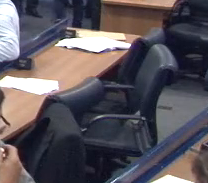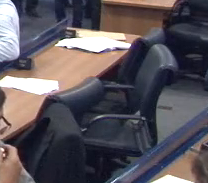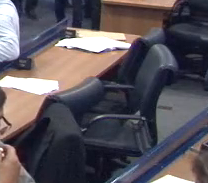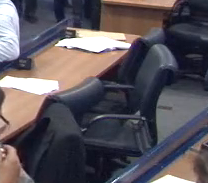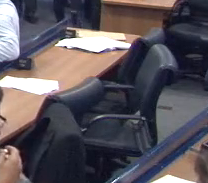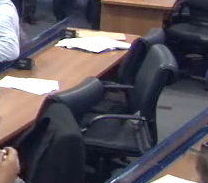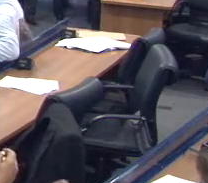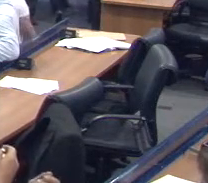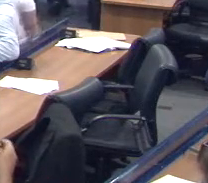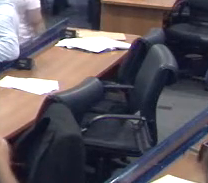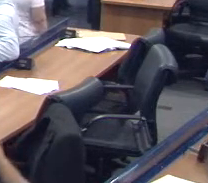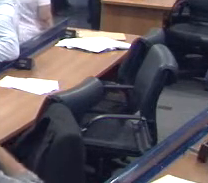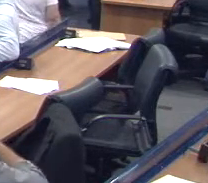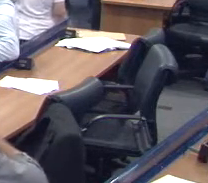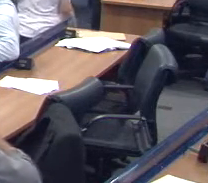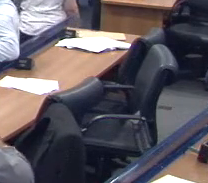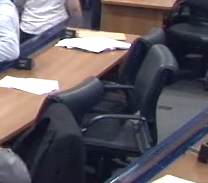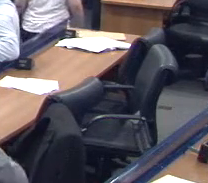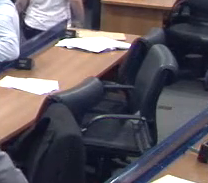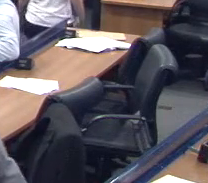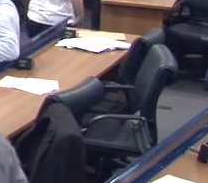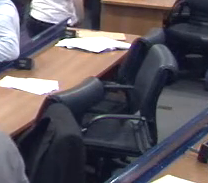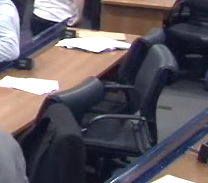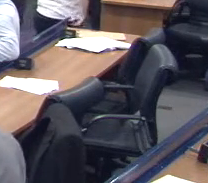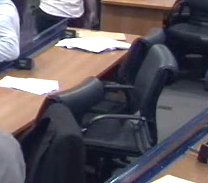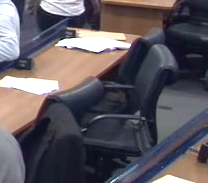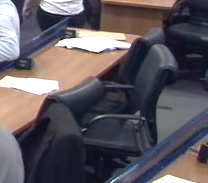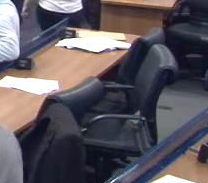Zona Azul? Não, é a